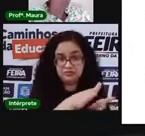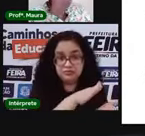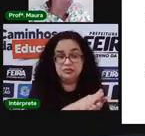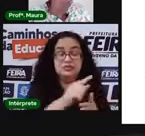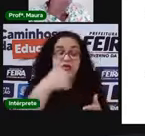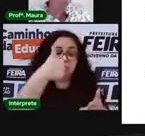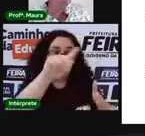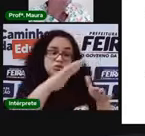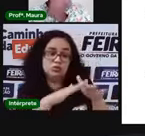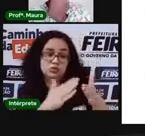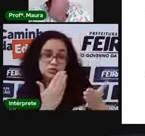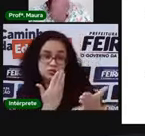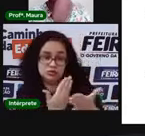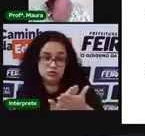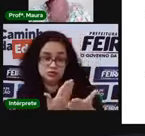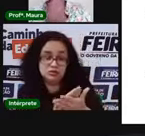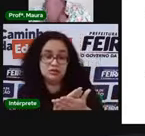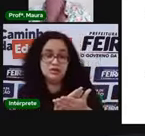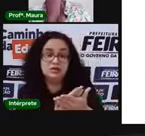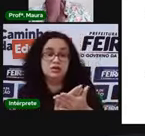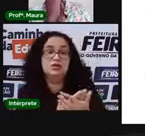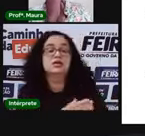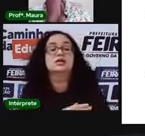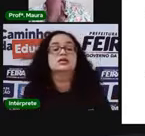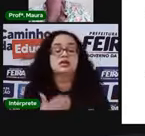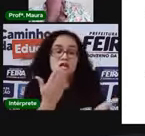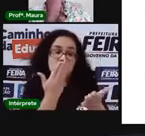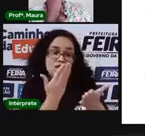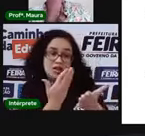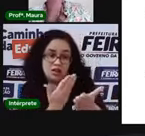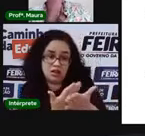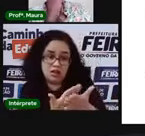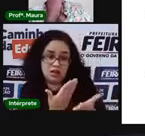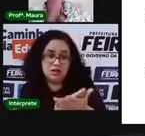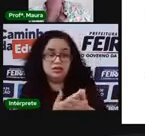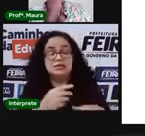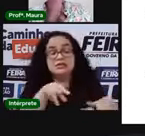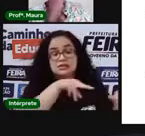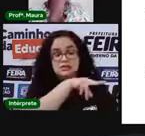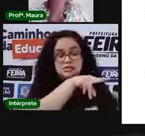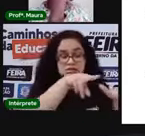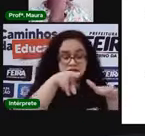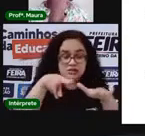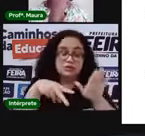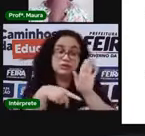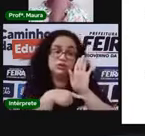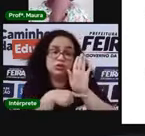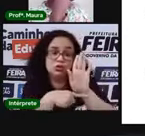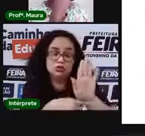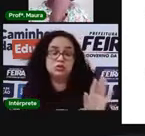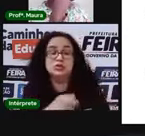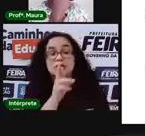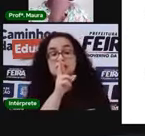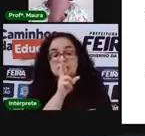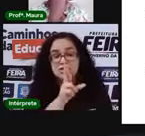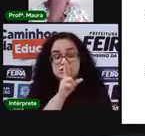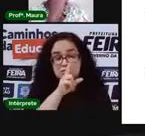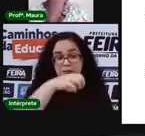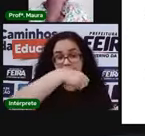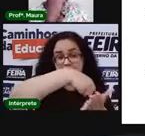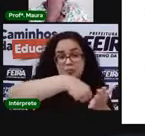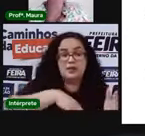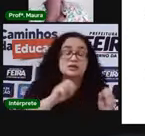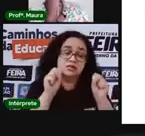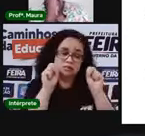sua escola. Assim, as anotações de sua aula de hoje e da semana te ajudarão nas respostas dessas atividades.